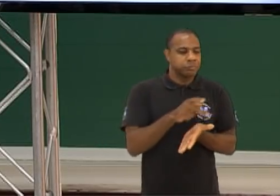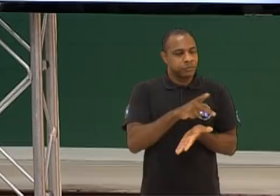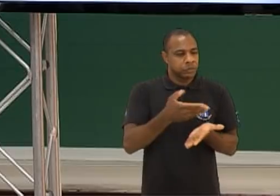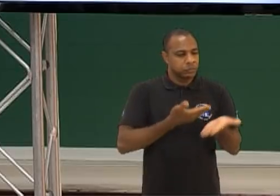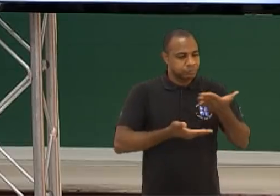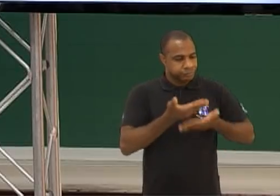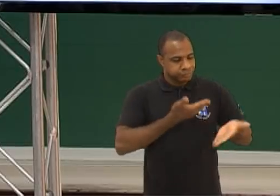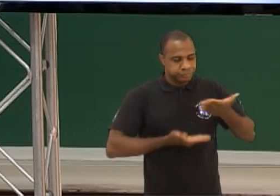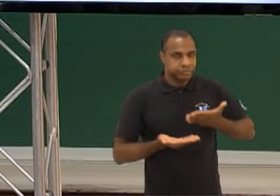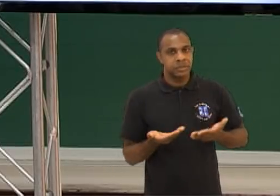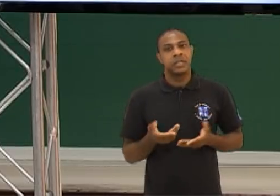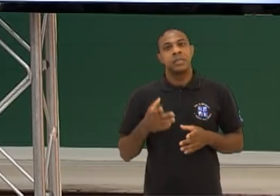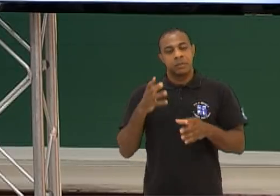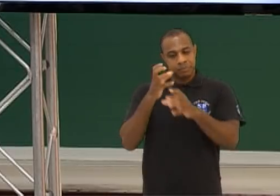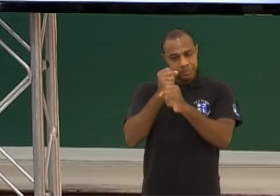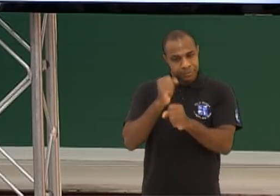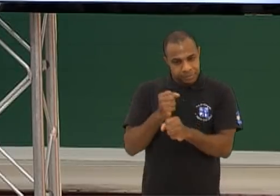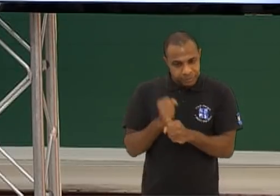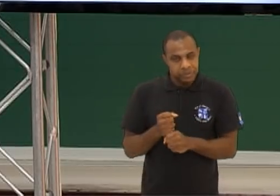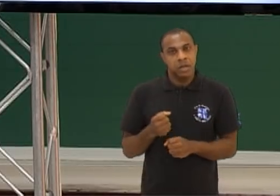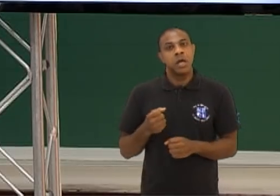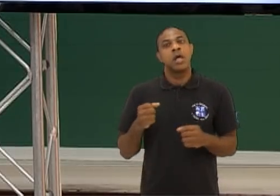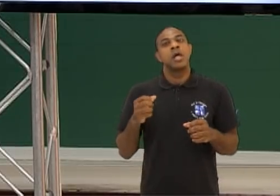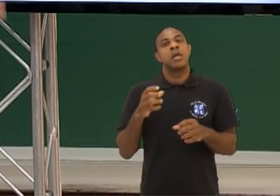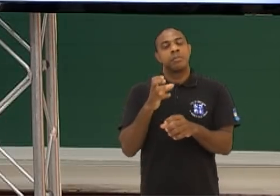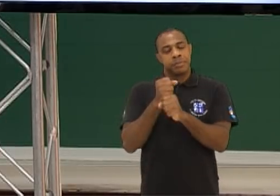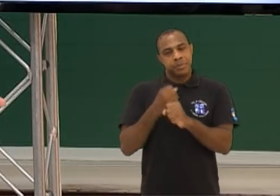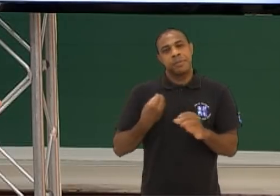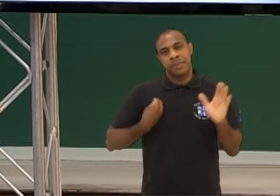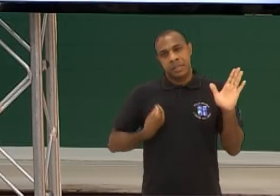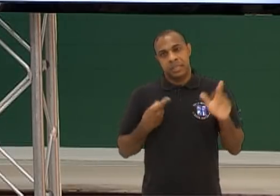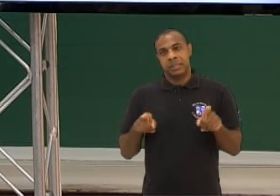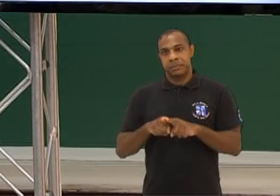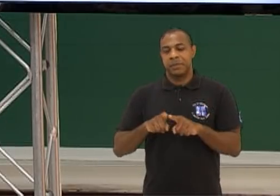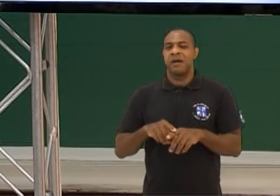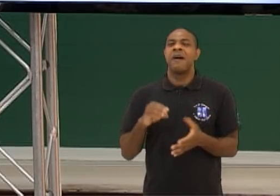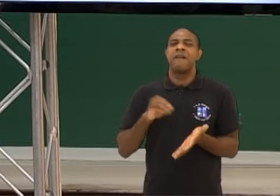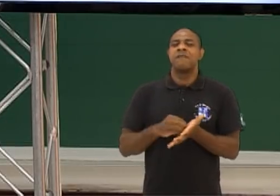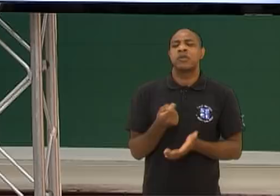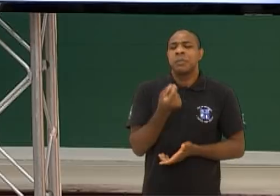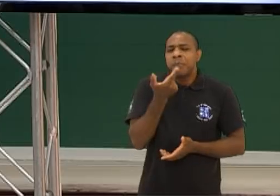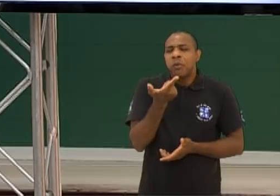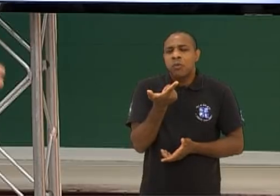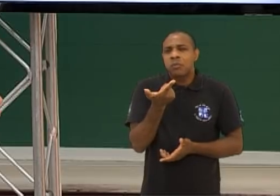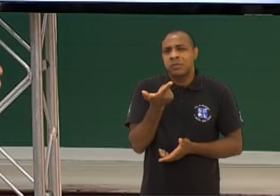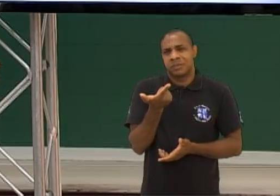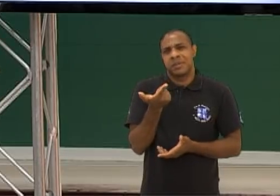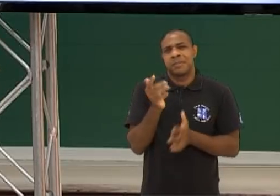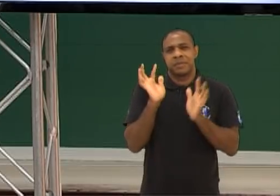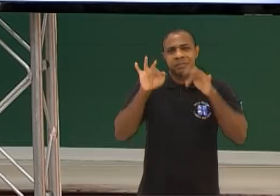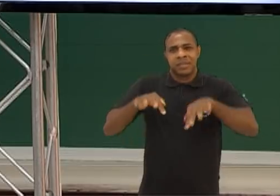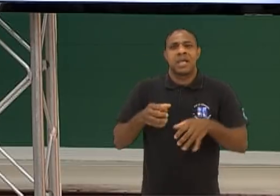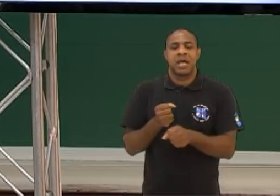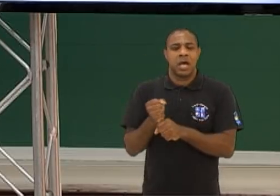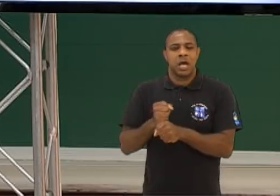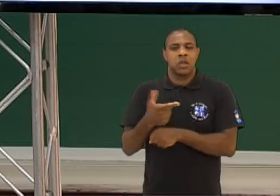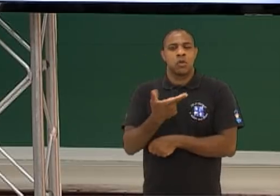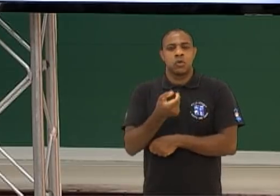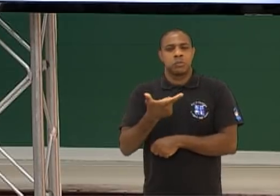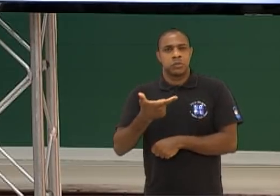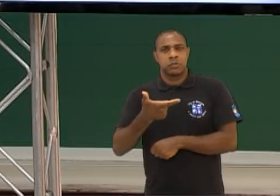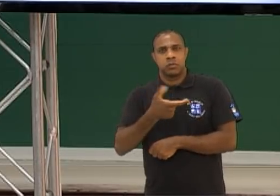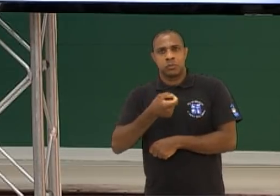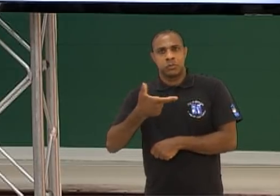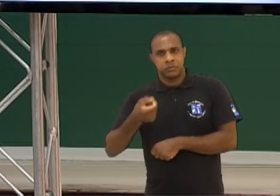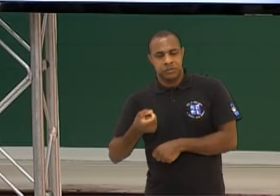sua presença e a sua nota. Não vai dar bobeira, hein, gente? Falta pouco tempo para acabar o ano. Não sabemos até quando vai desse jeito.